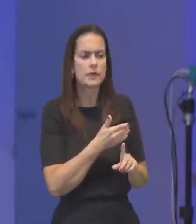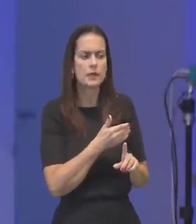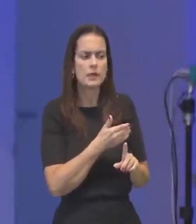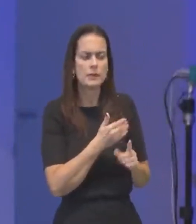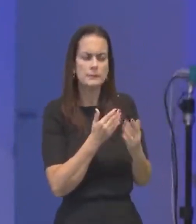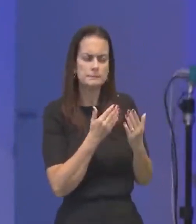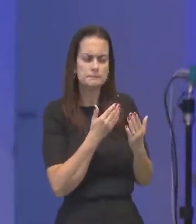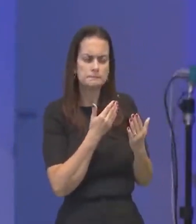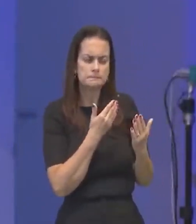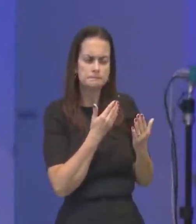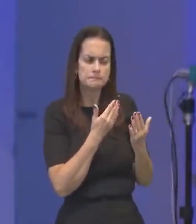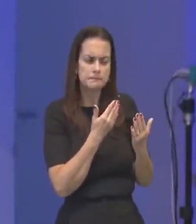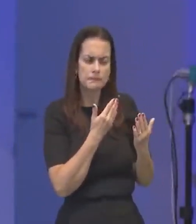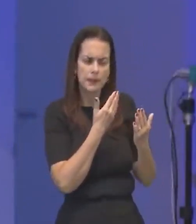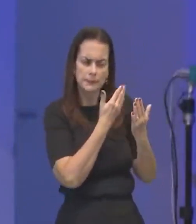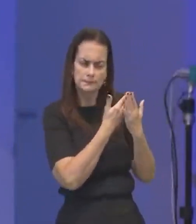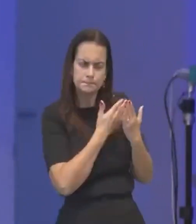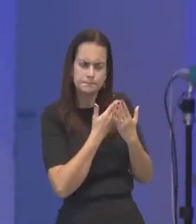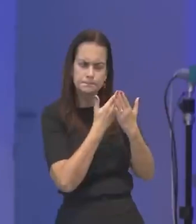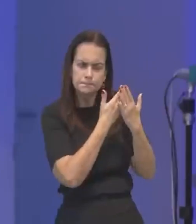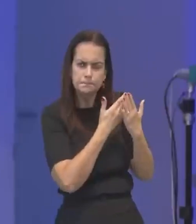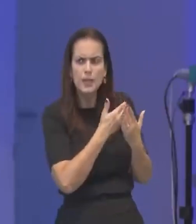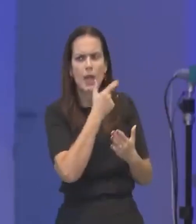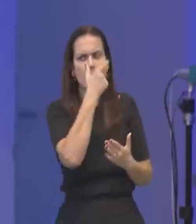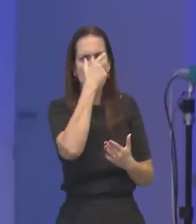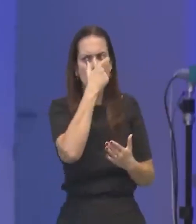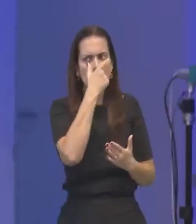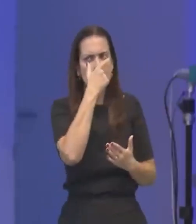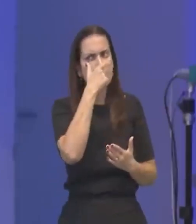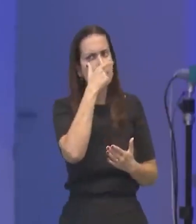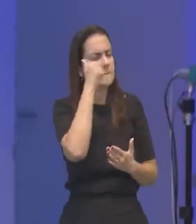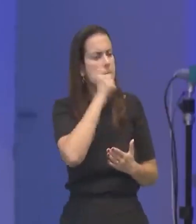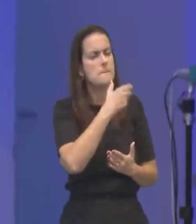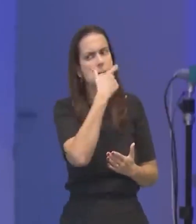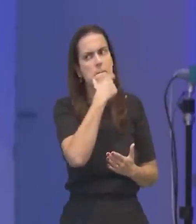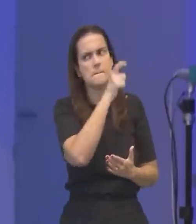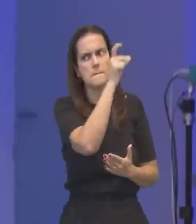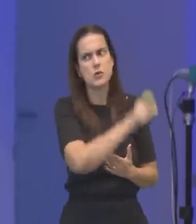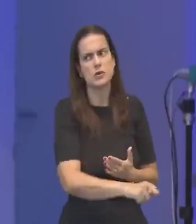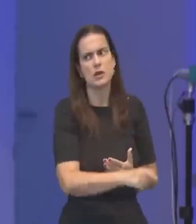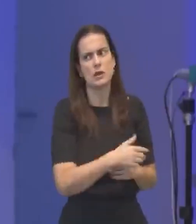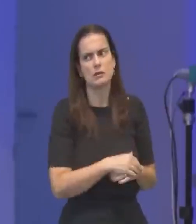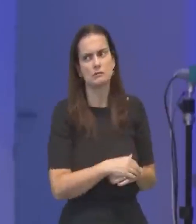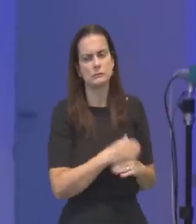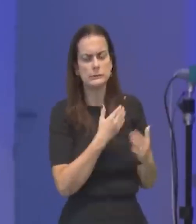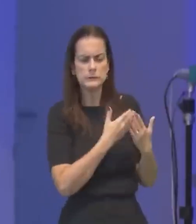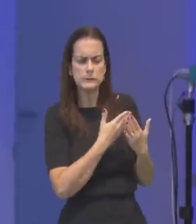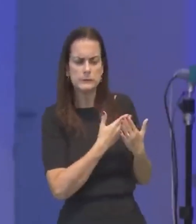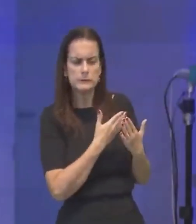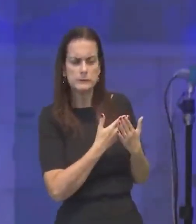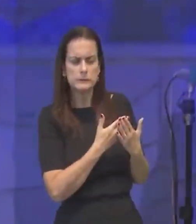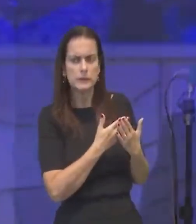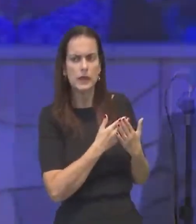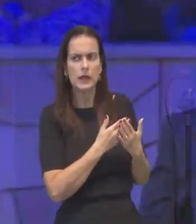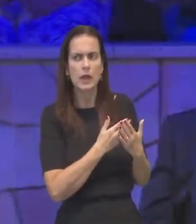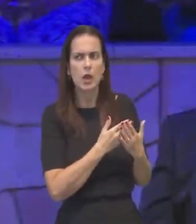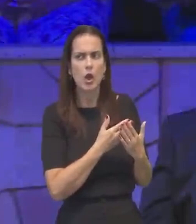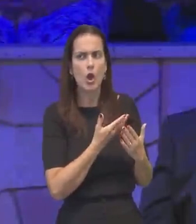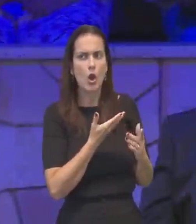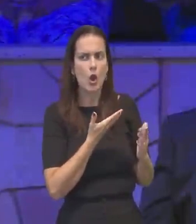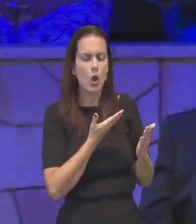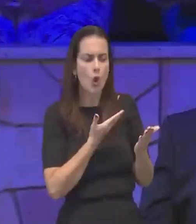Jesus agora está de fato retirando ela apenas de uma posição terrena, quando ele começa a